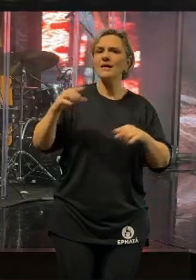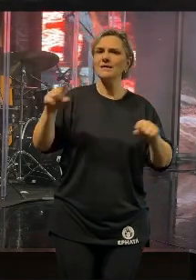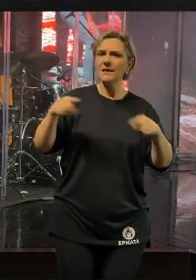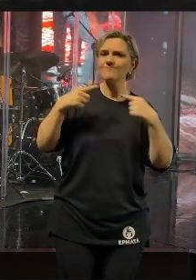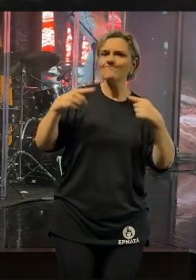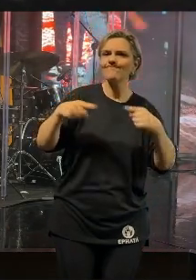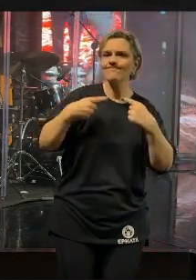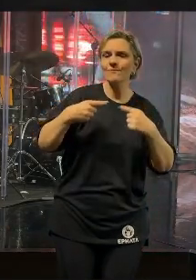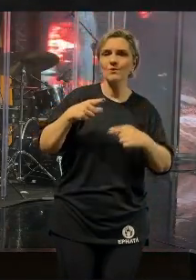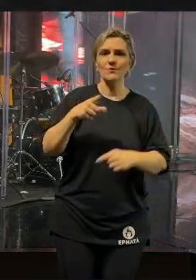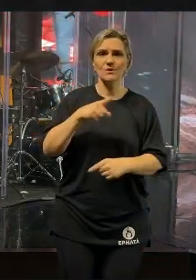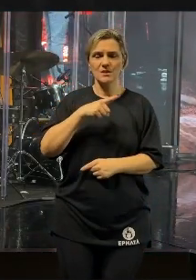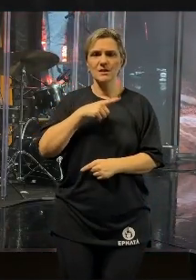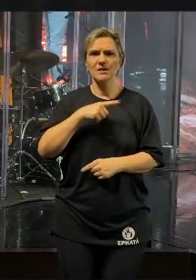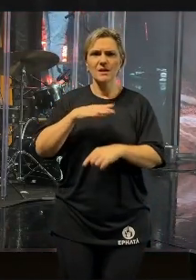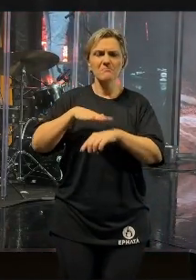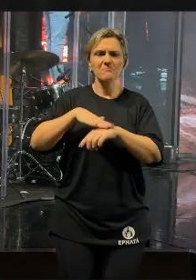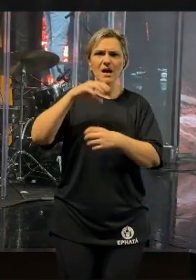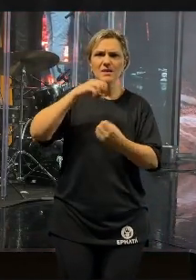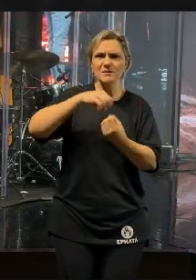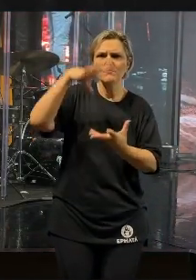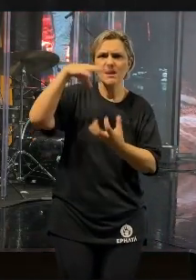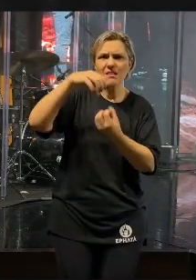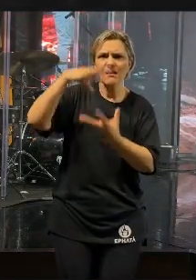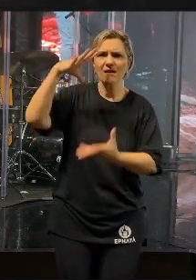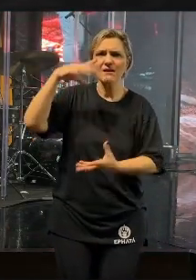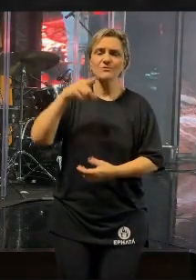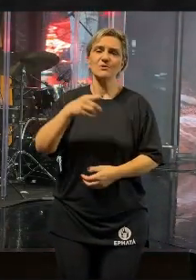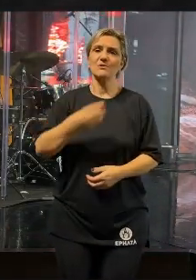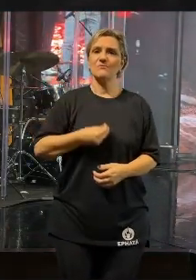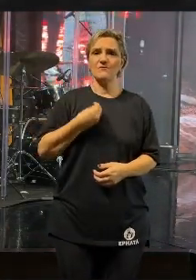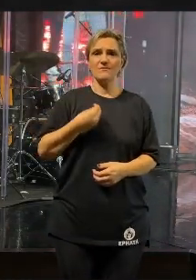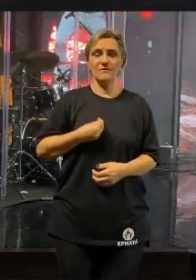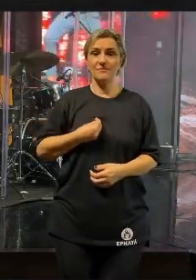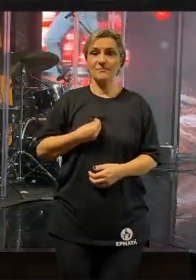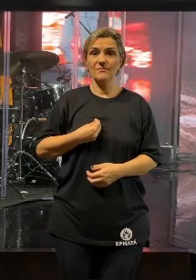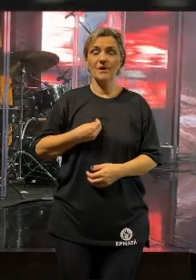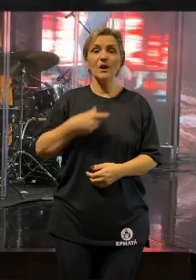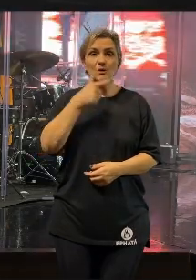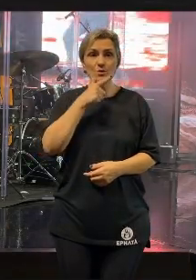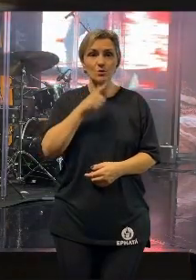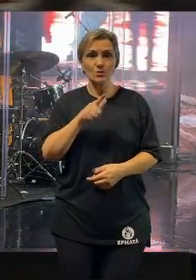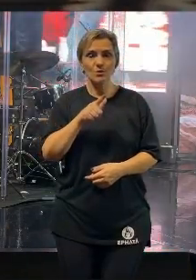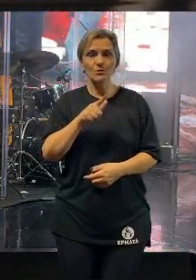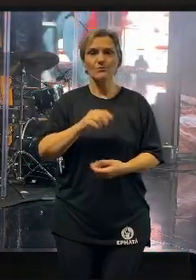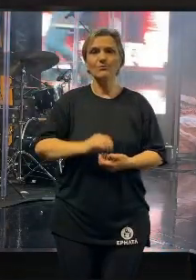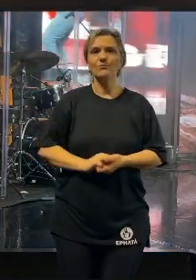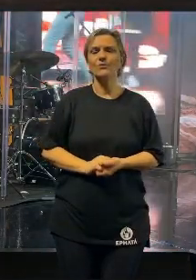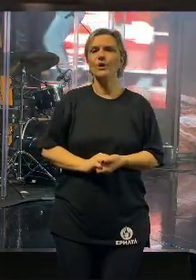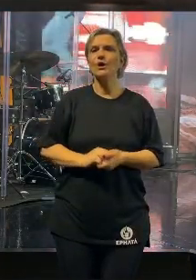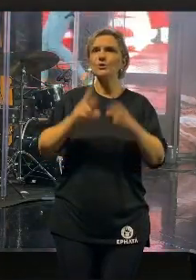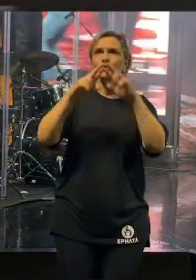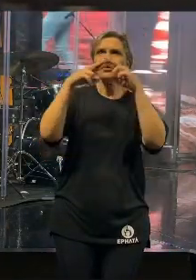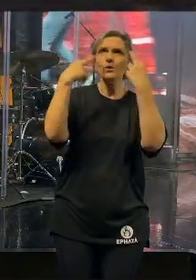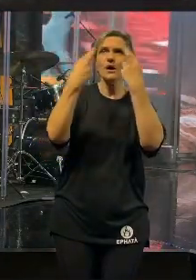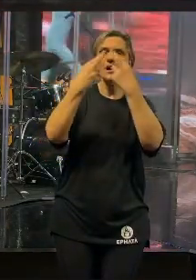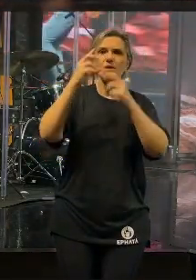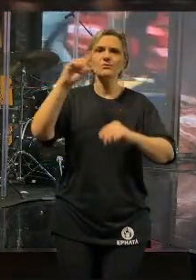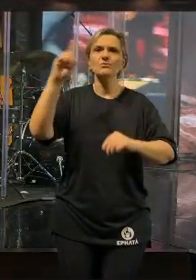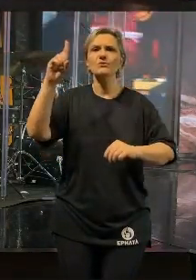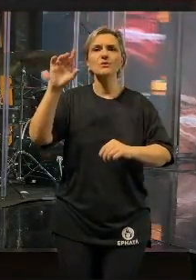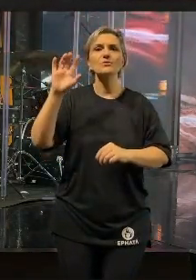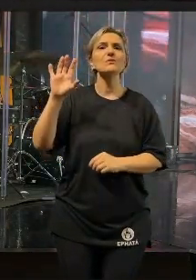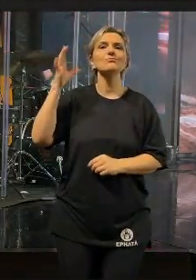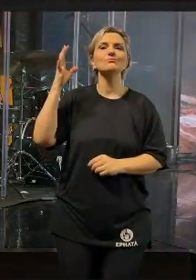você sofre, mais milagres você vive. Eu vou repetir para esse lado daqui. No reino de Deus